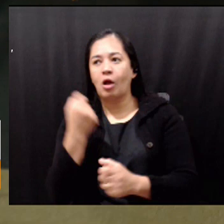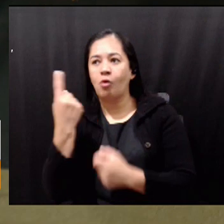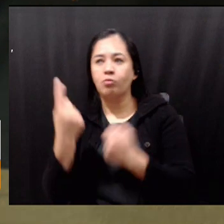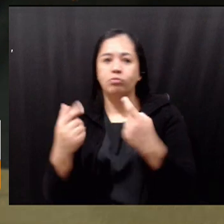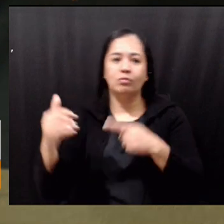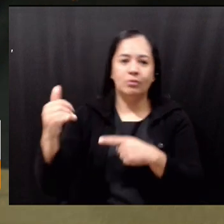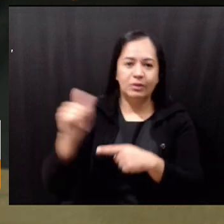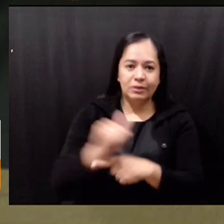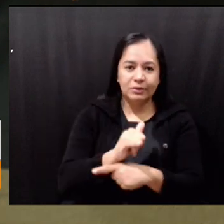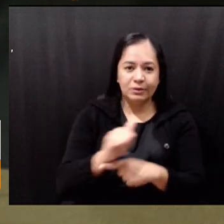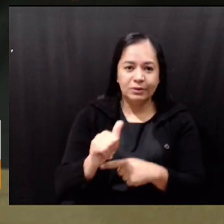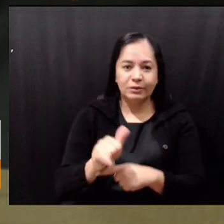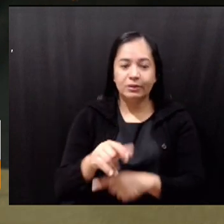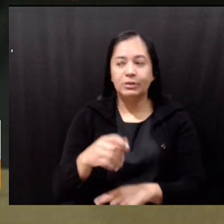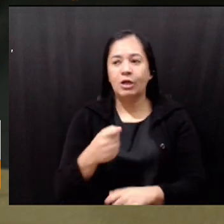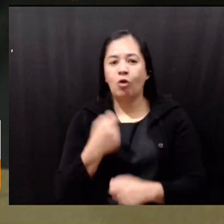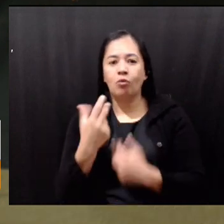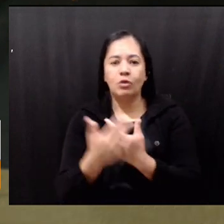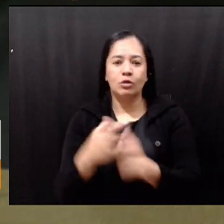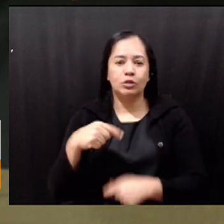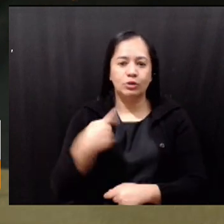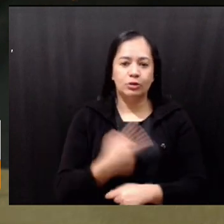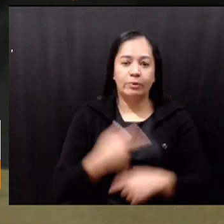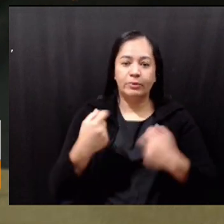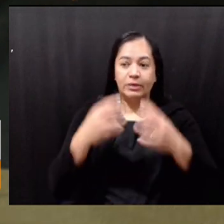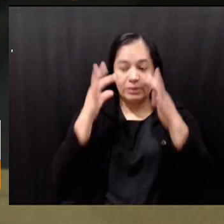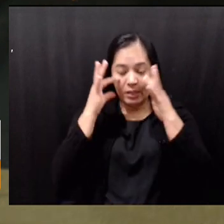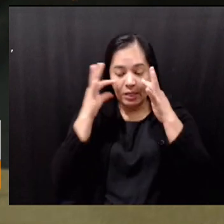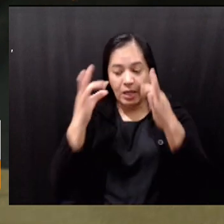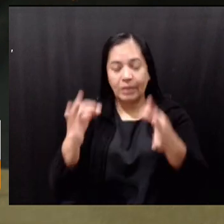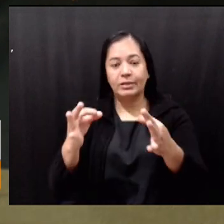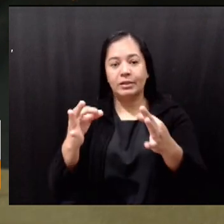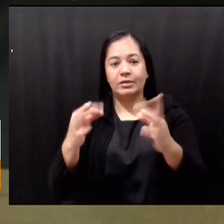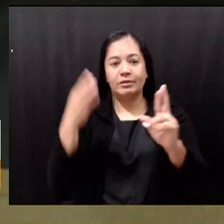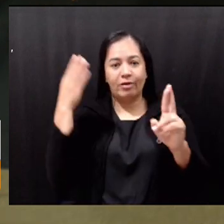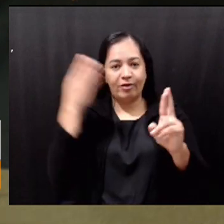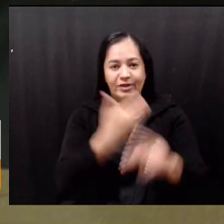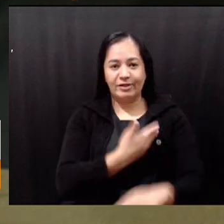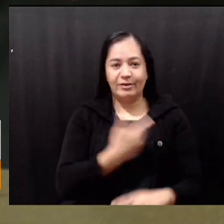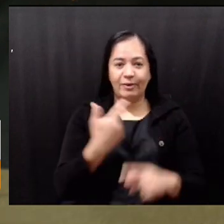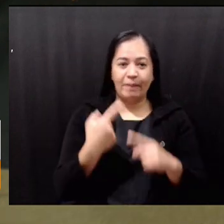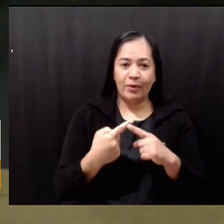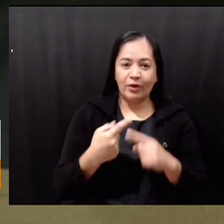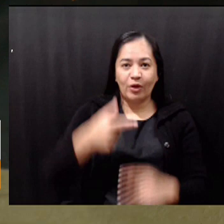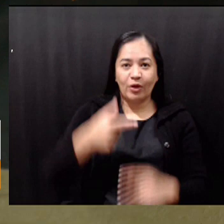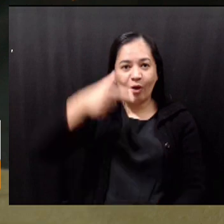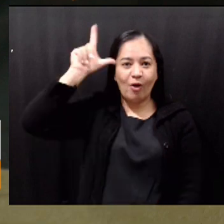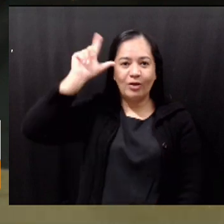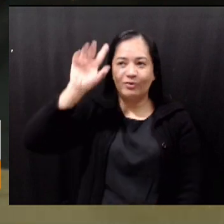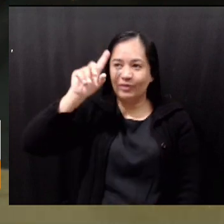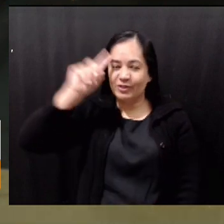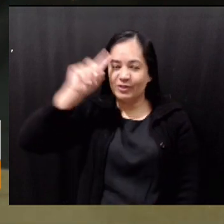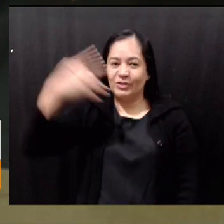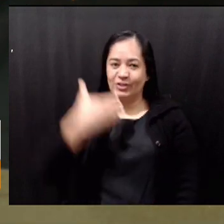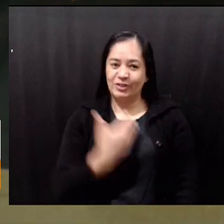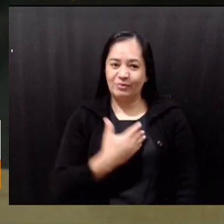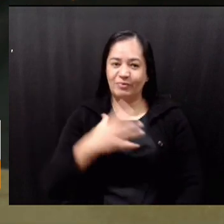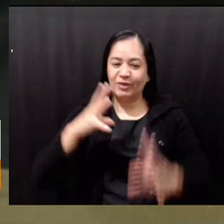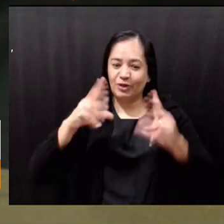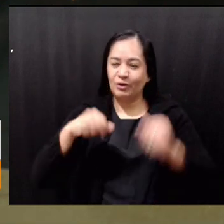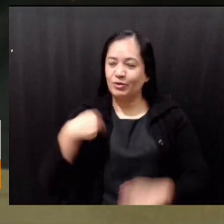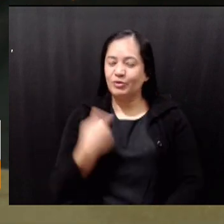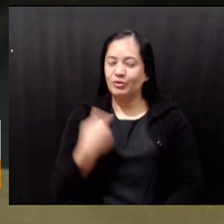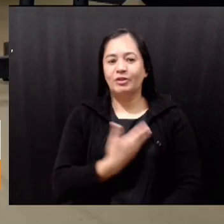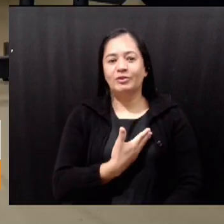atento referente à questão da amizade. Ontem foi o dia do amigo, então a todos os nossos amigos aí aquele abraço, obrigada pelo carinho